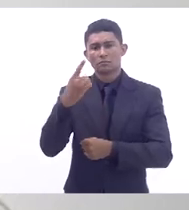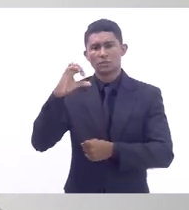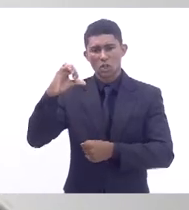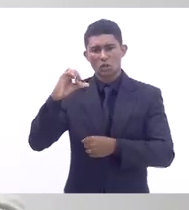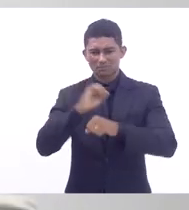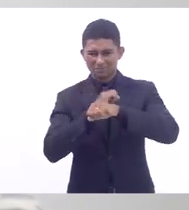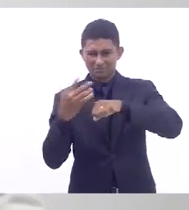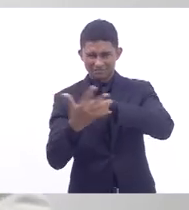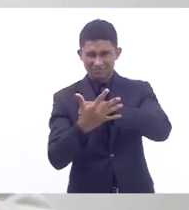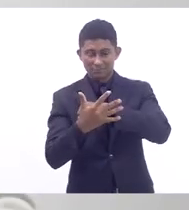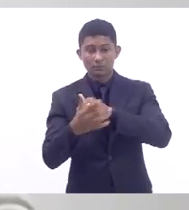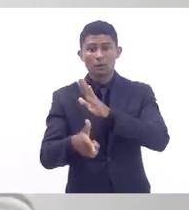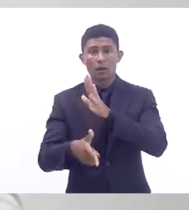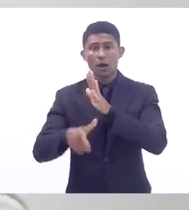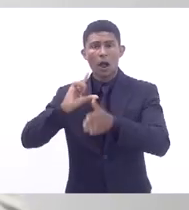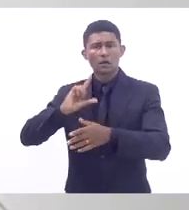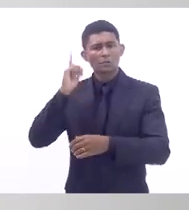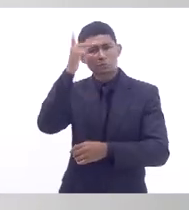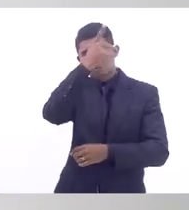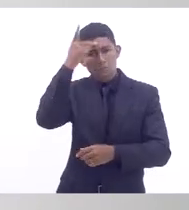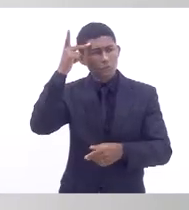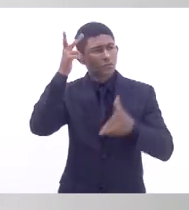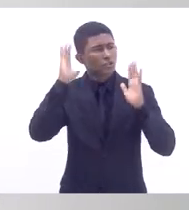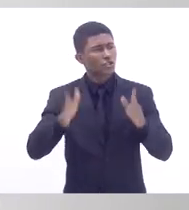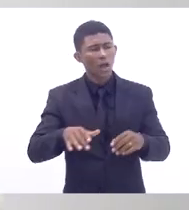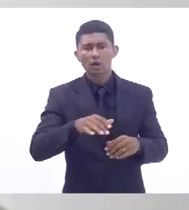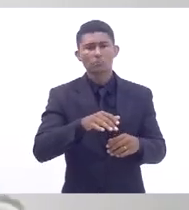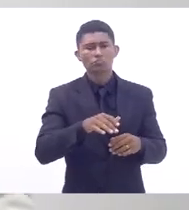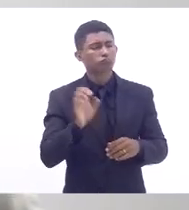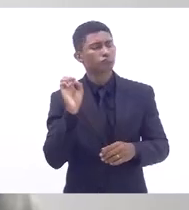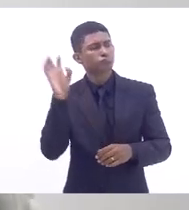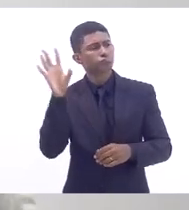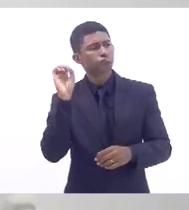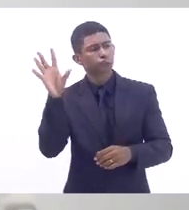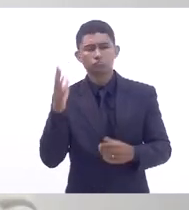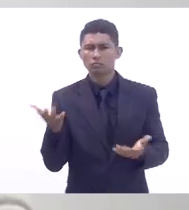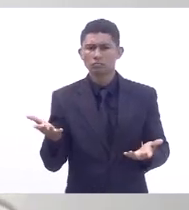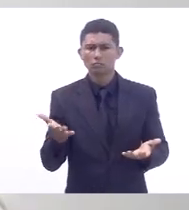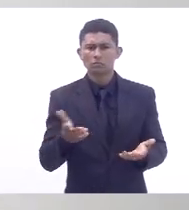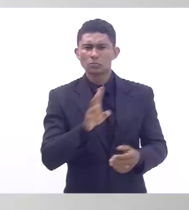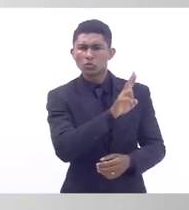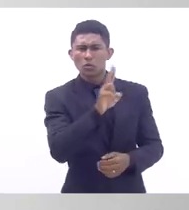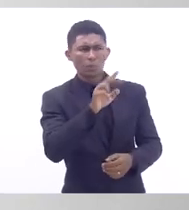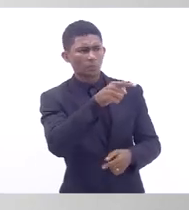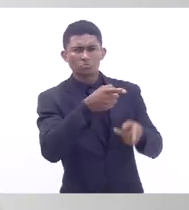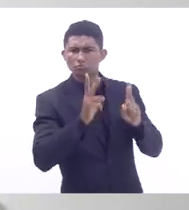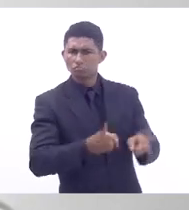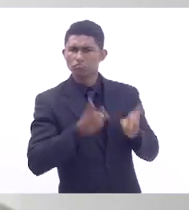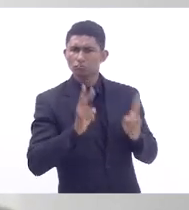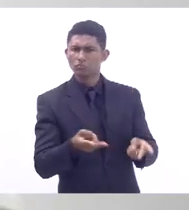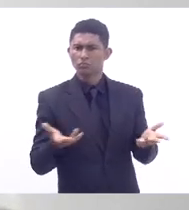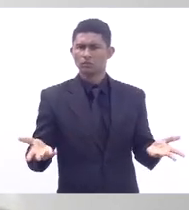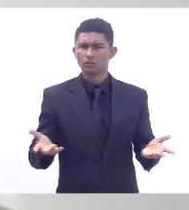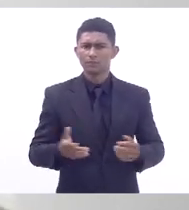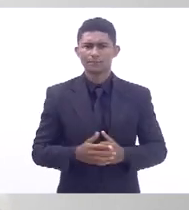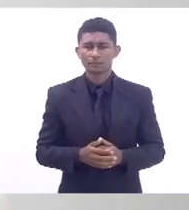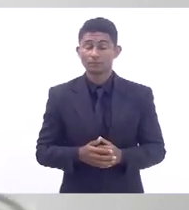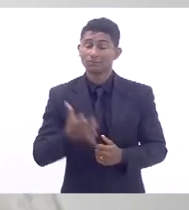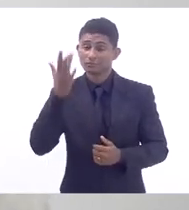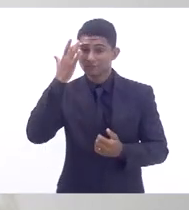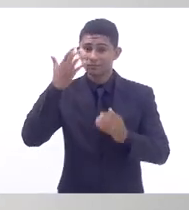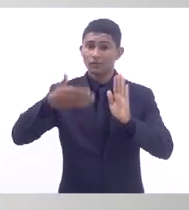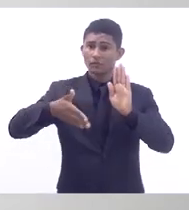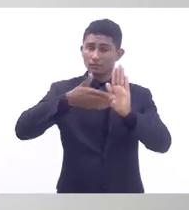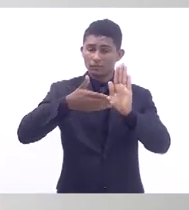pandemia 2020 pessoas que não mais ocupam esse essa função estão constando lá como se ocupasse eu acho que uma